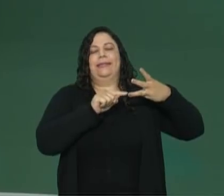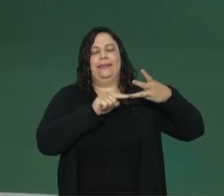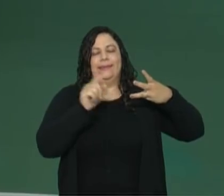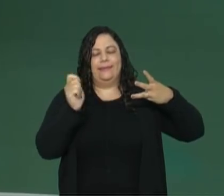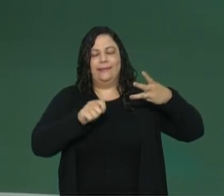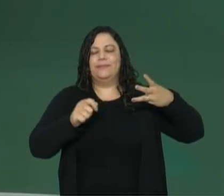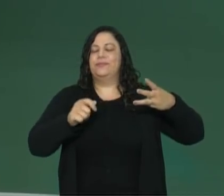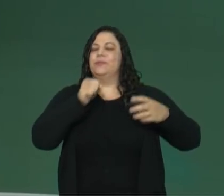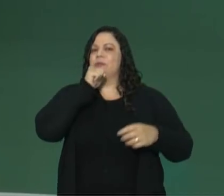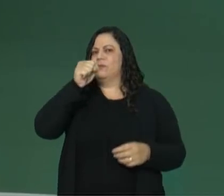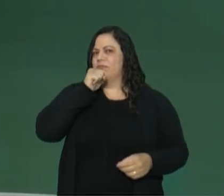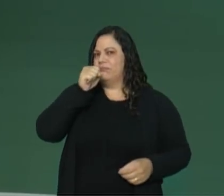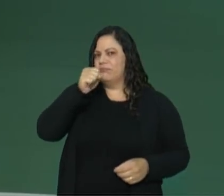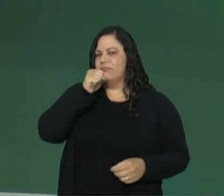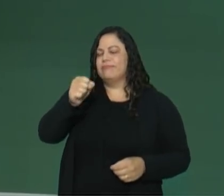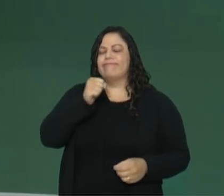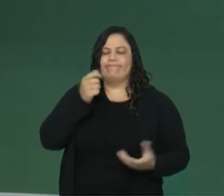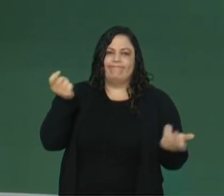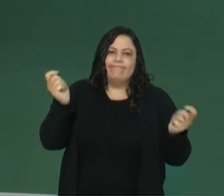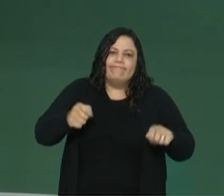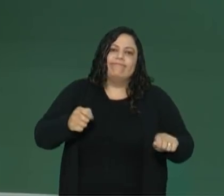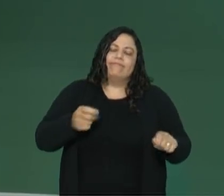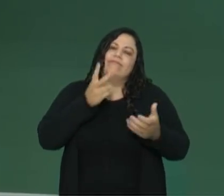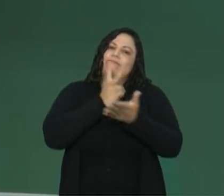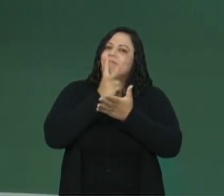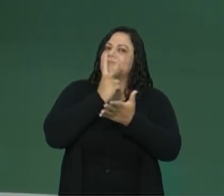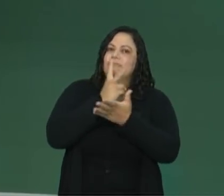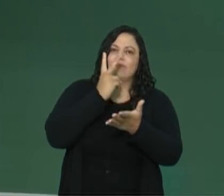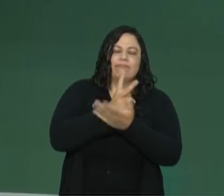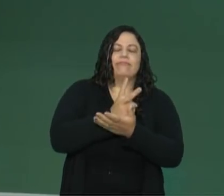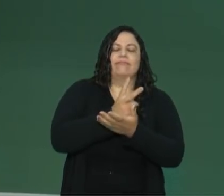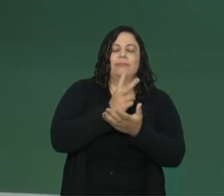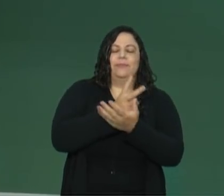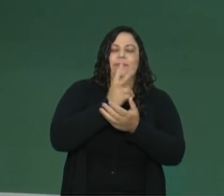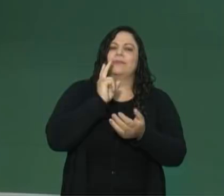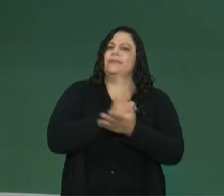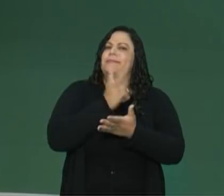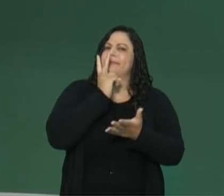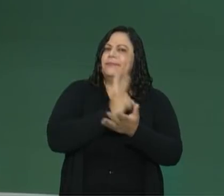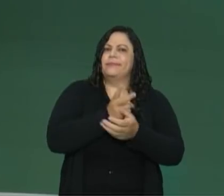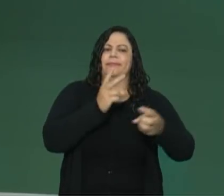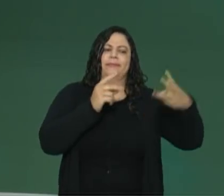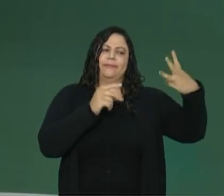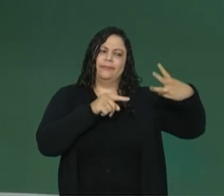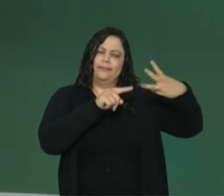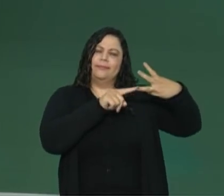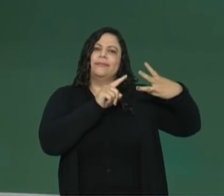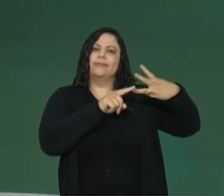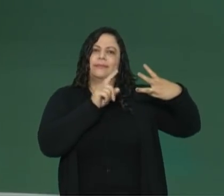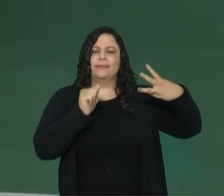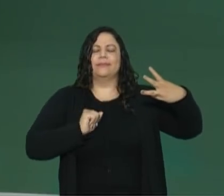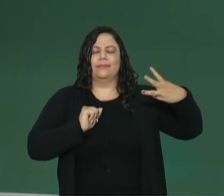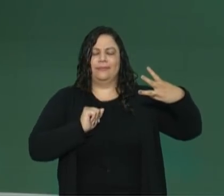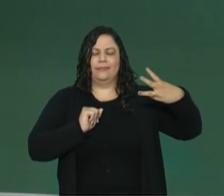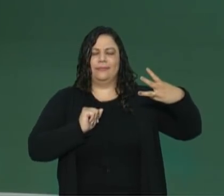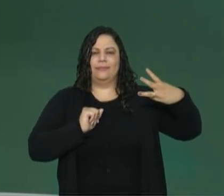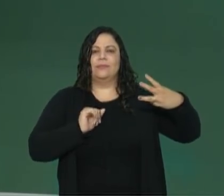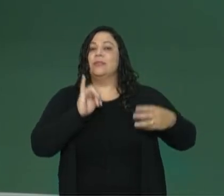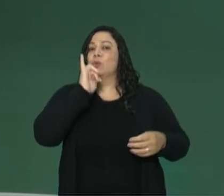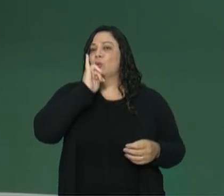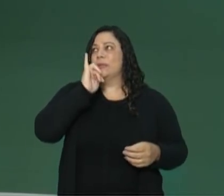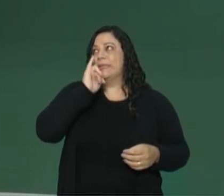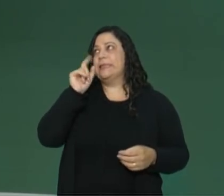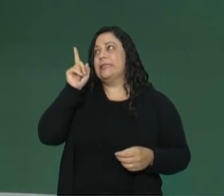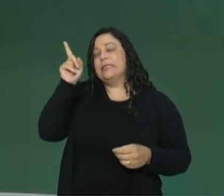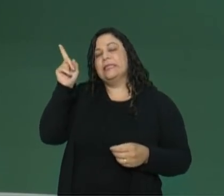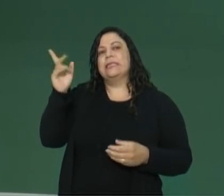a reportagem está mantendo isso, né, em terceira pessoa aí, a gente viu pelo exemplo, no sentido de